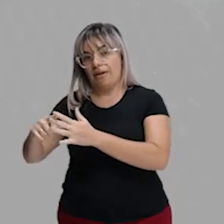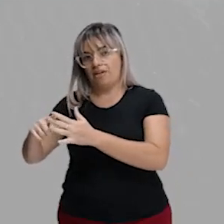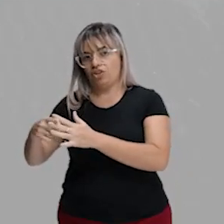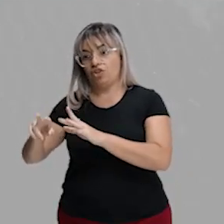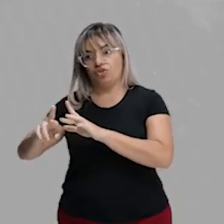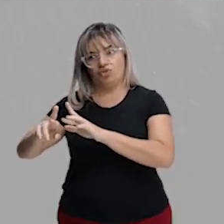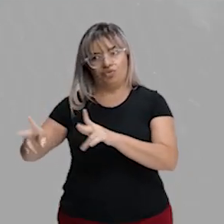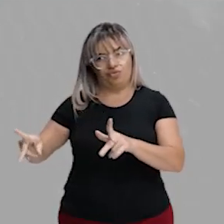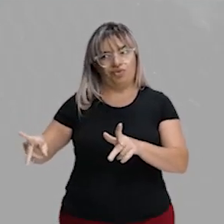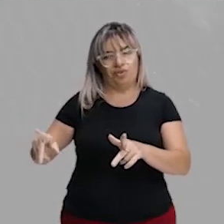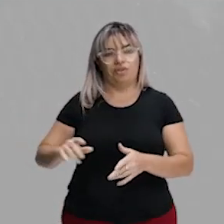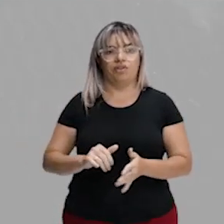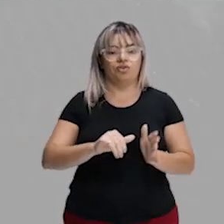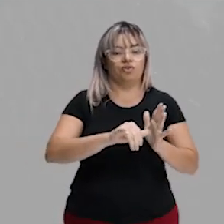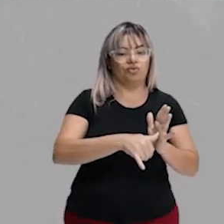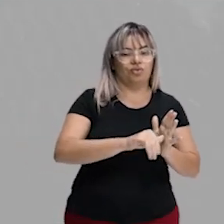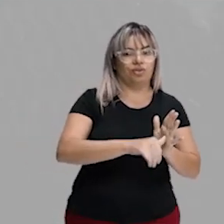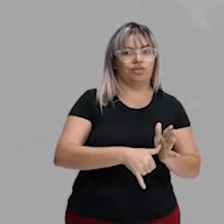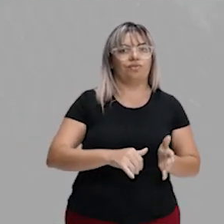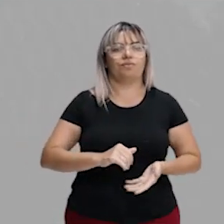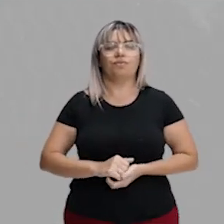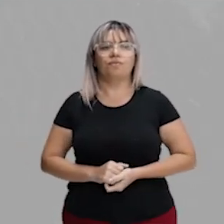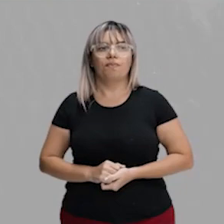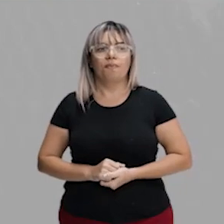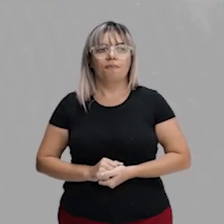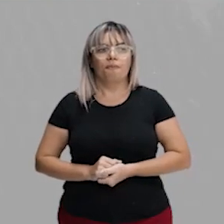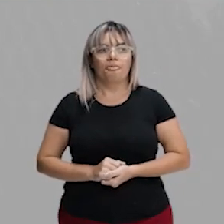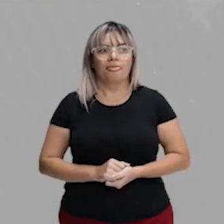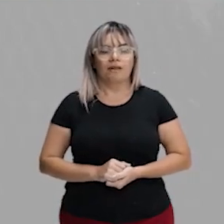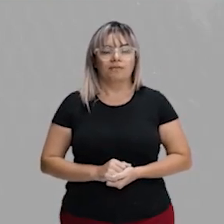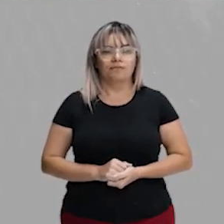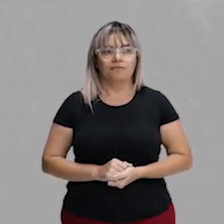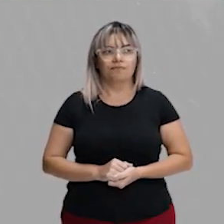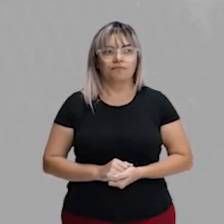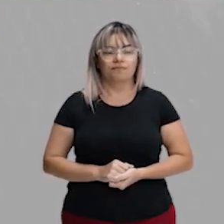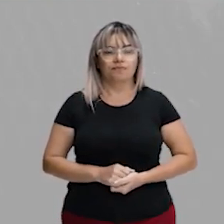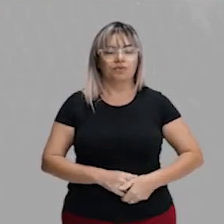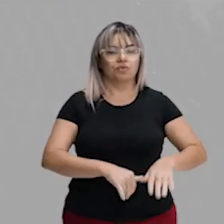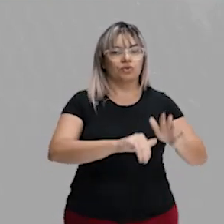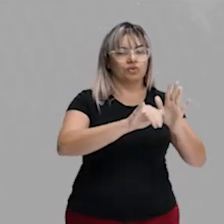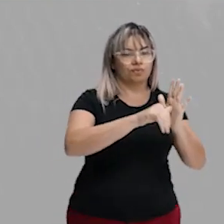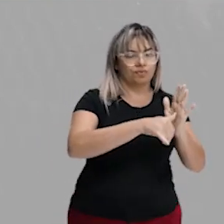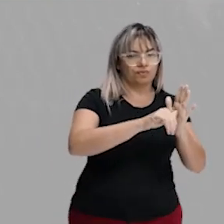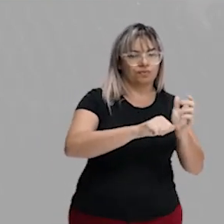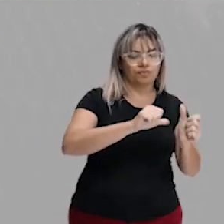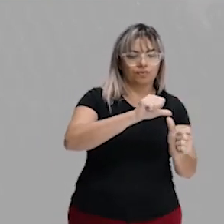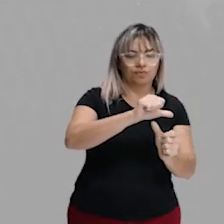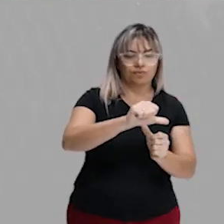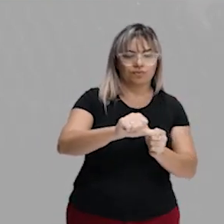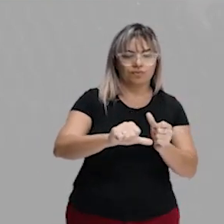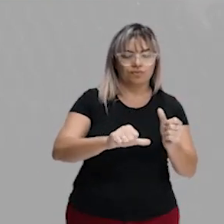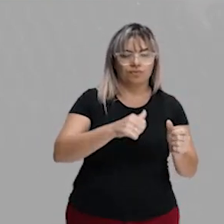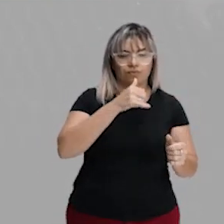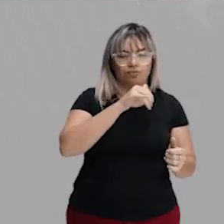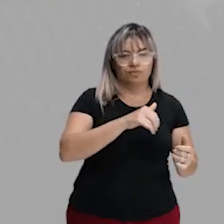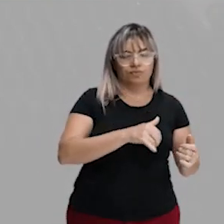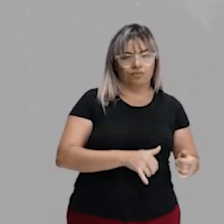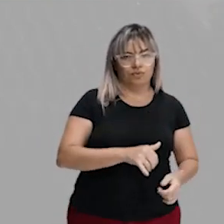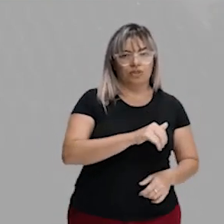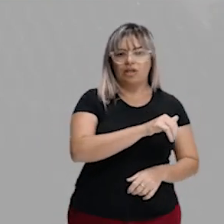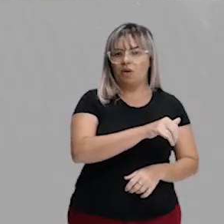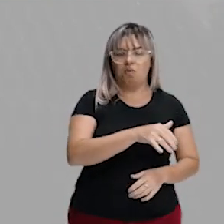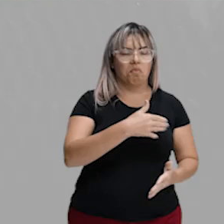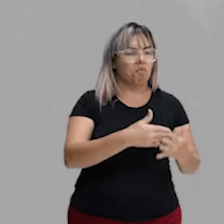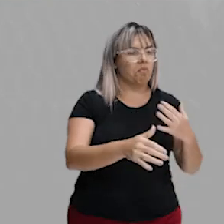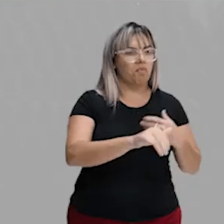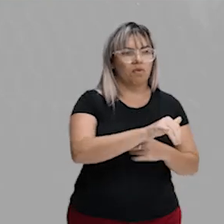né? Energia mecânica, certo? Então, o gerador transforma qualquer tipo de energia em energia